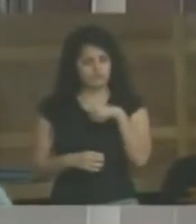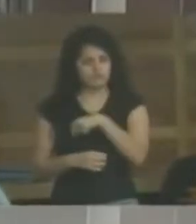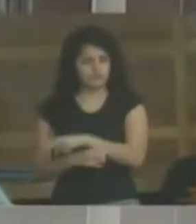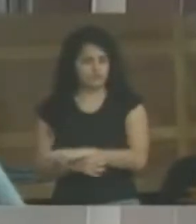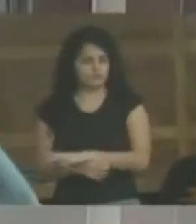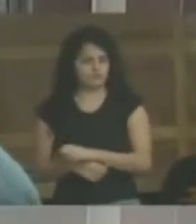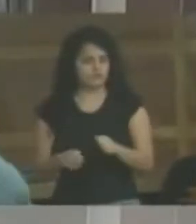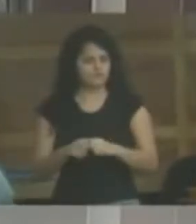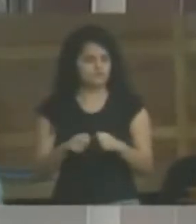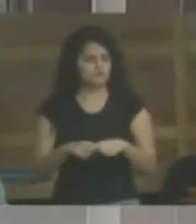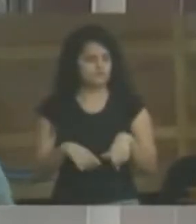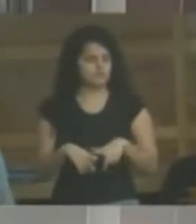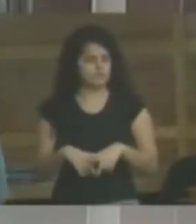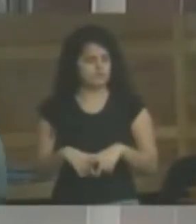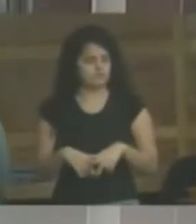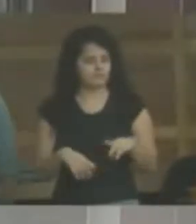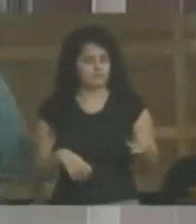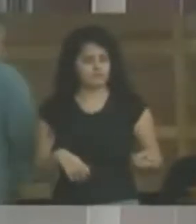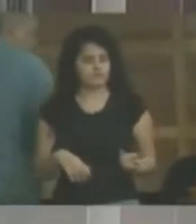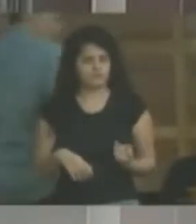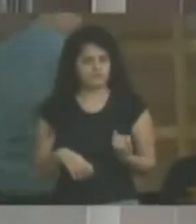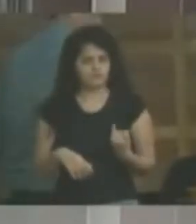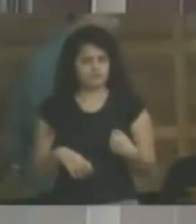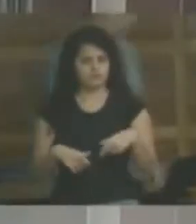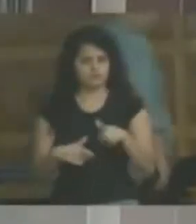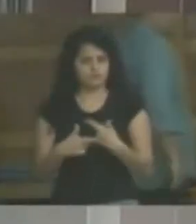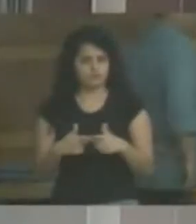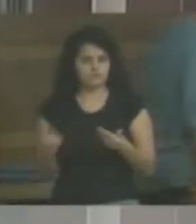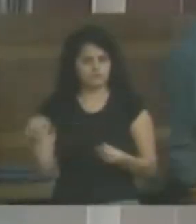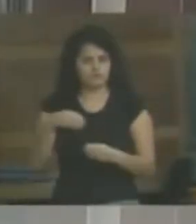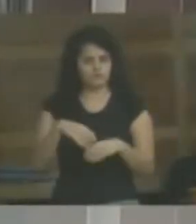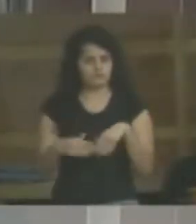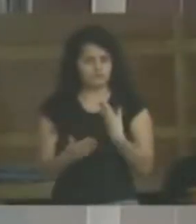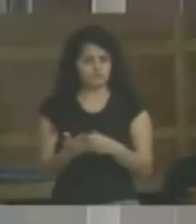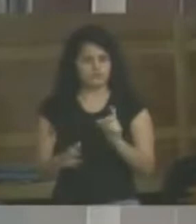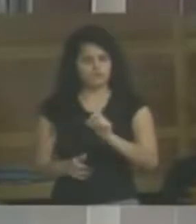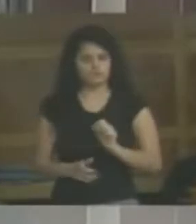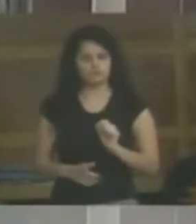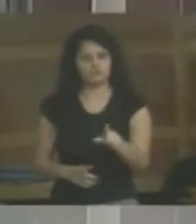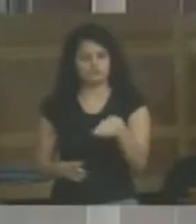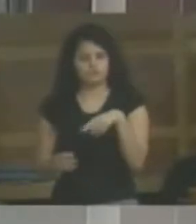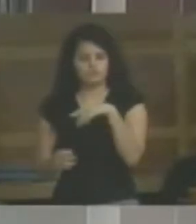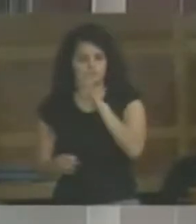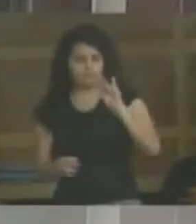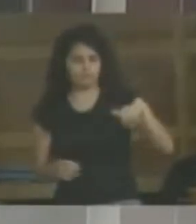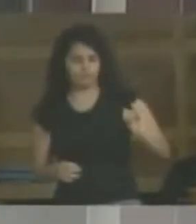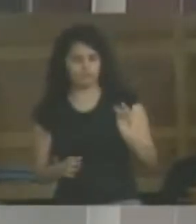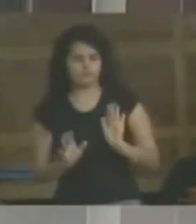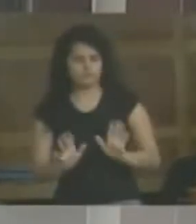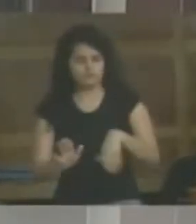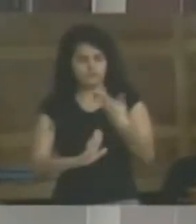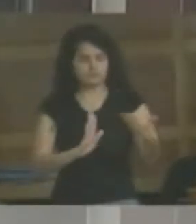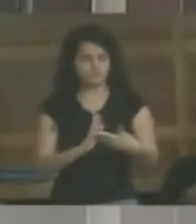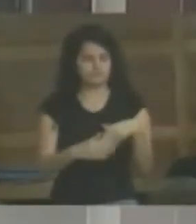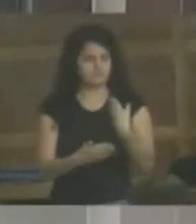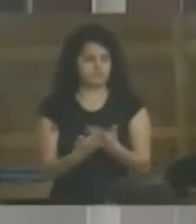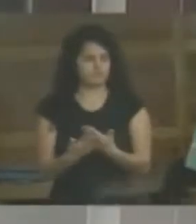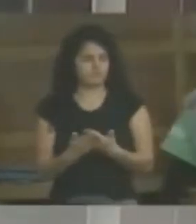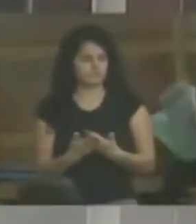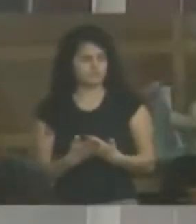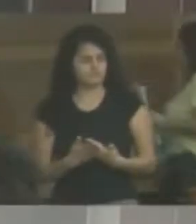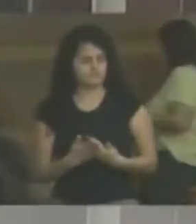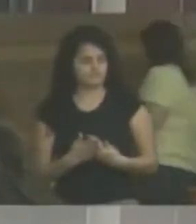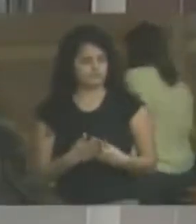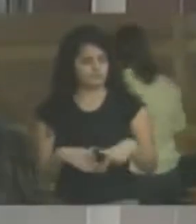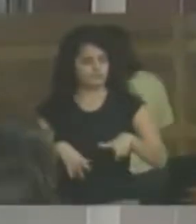fazer algo para evitar o vandalismo nos colégios, não só no Áurea Pires, mas em todos os colégios. E a ação o